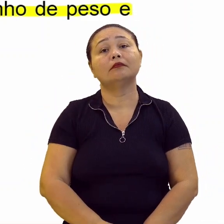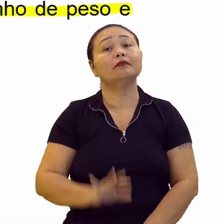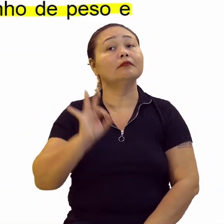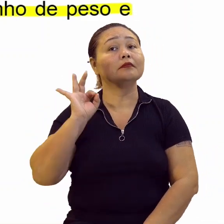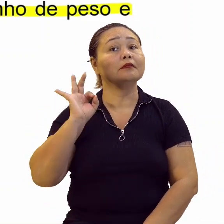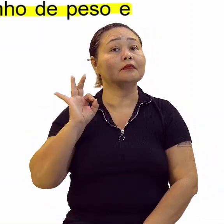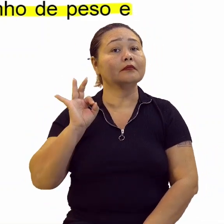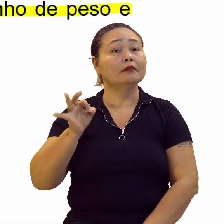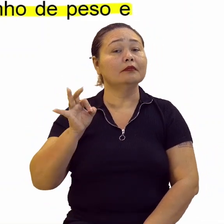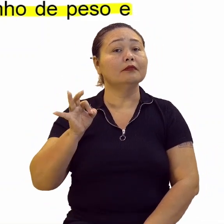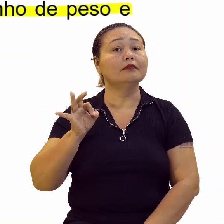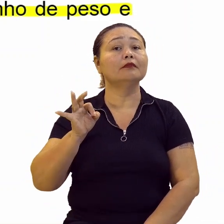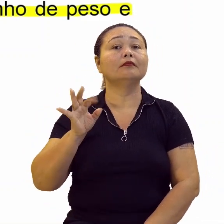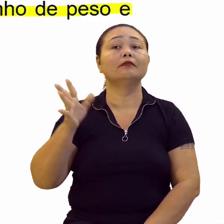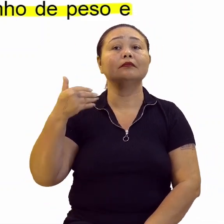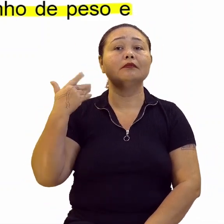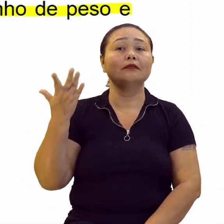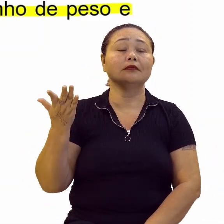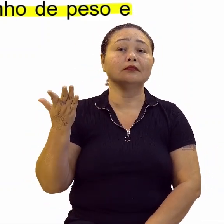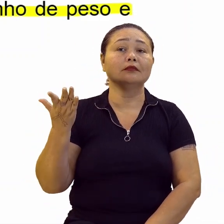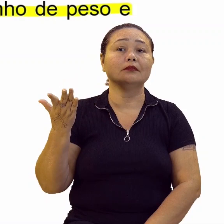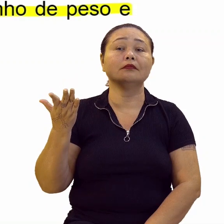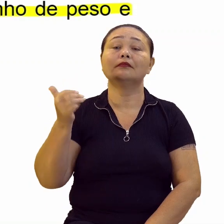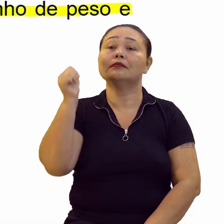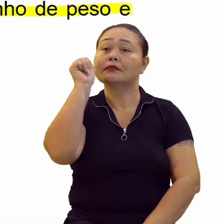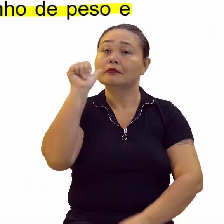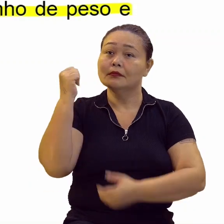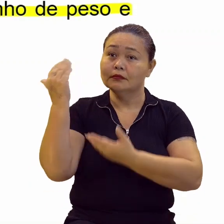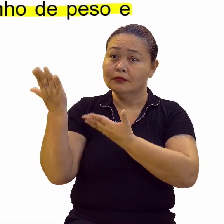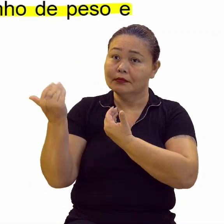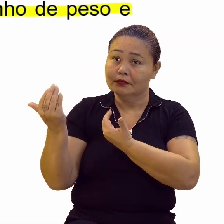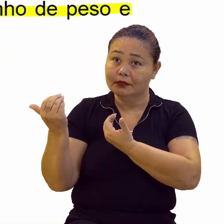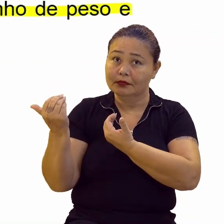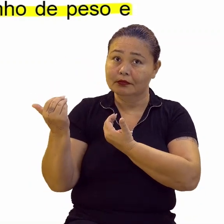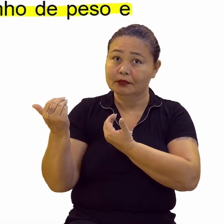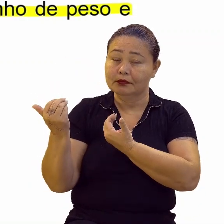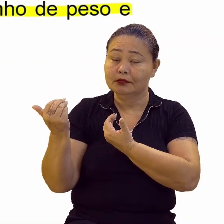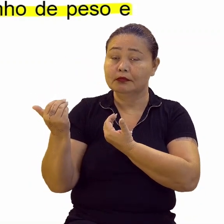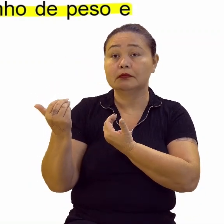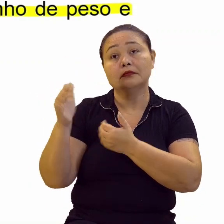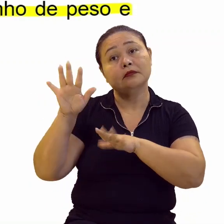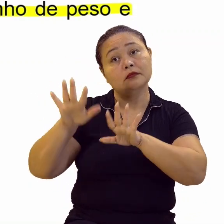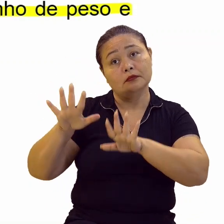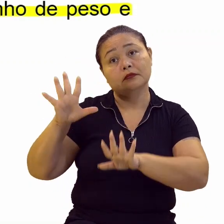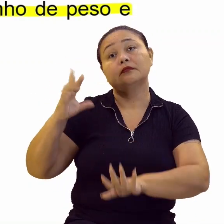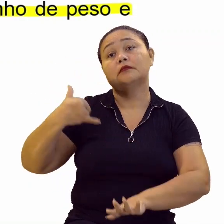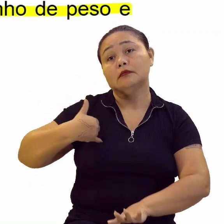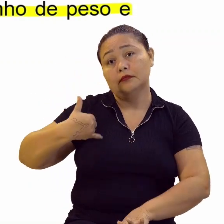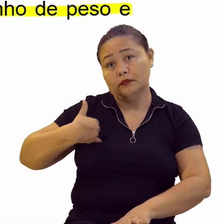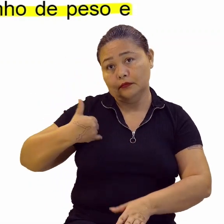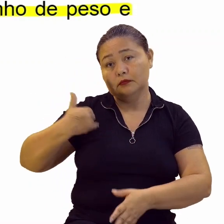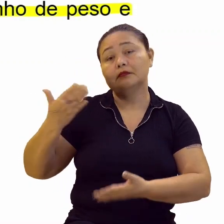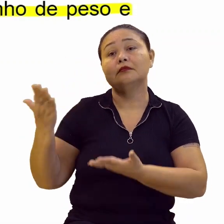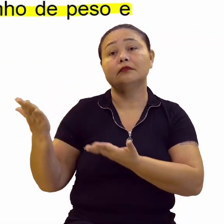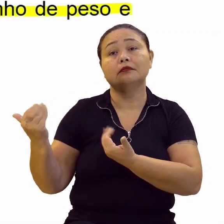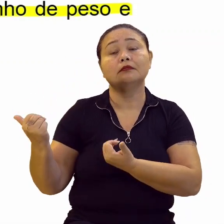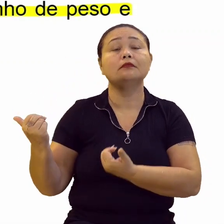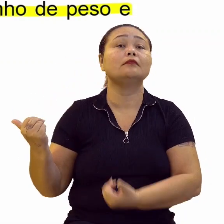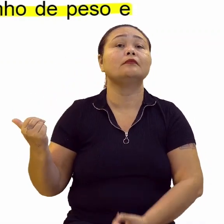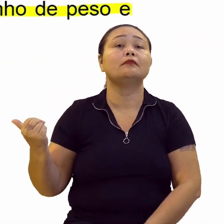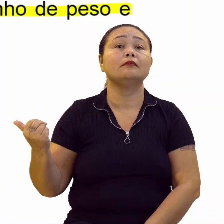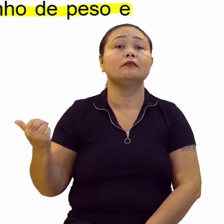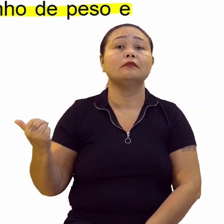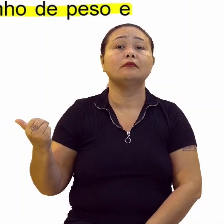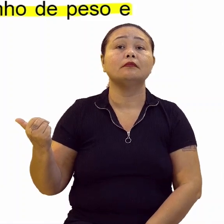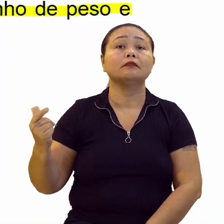Certo? Quais são as características? Em mulheres jovens, normalmente na adolescência,